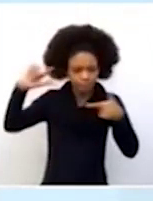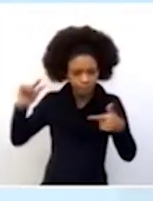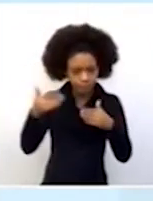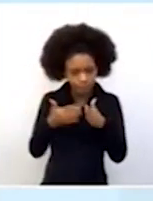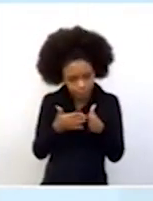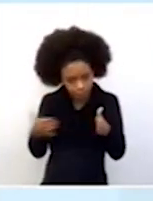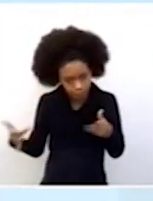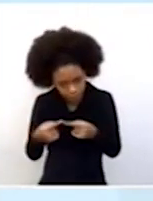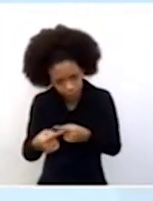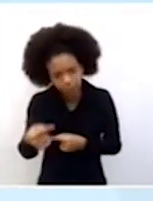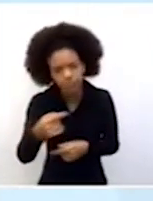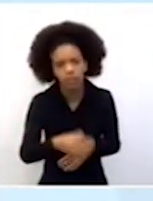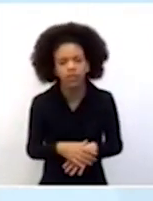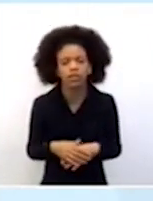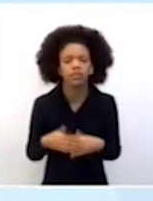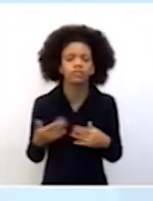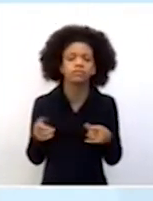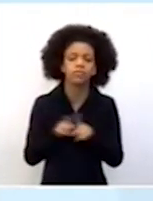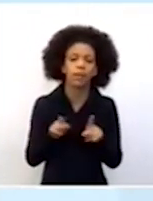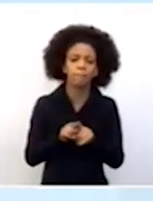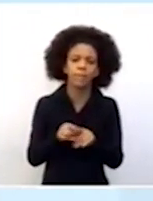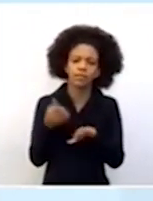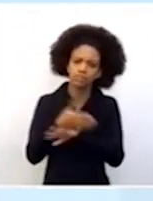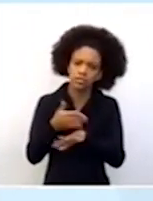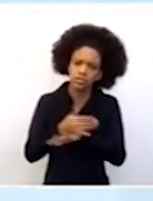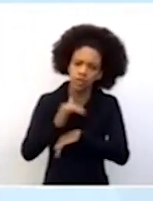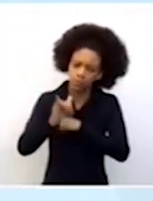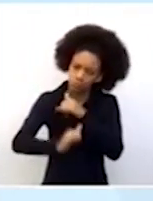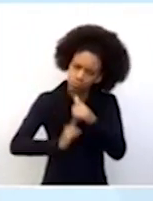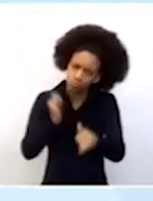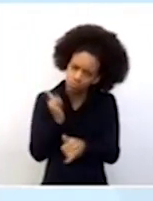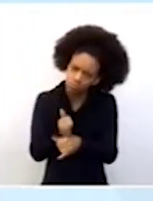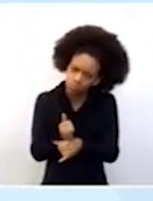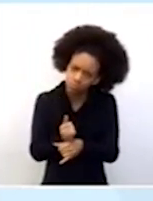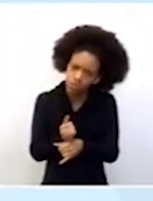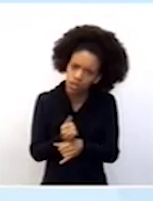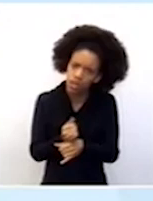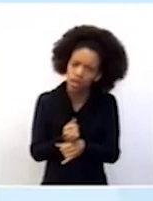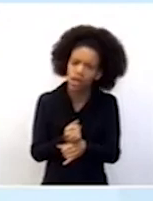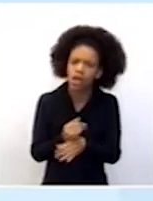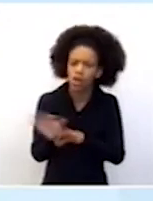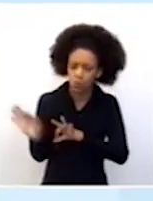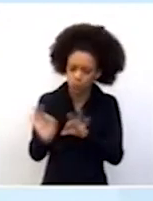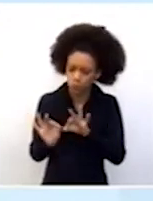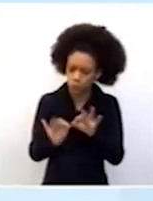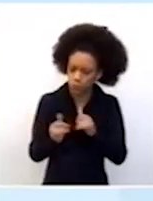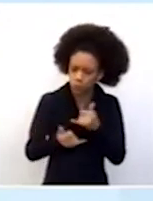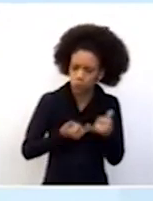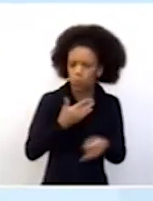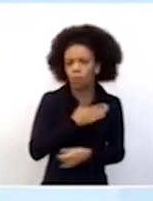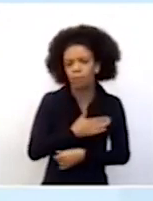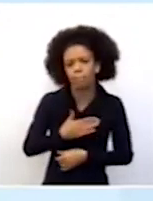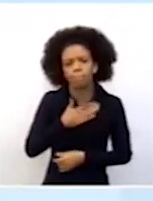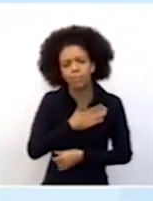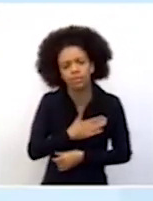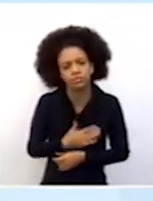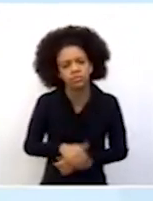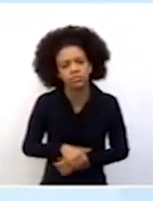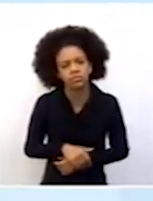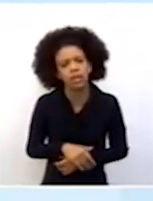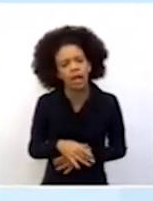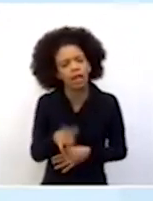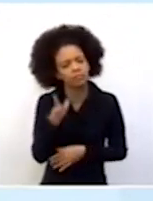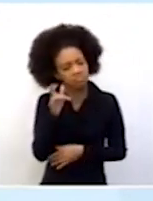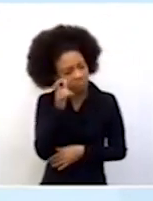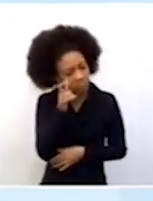nós temos aí, né, acessar o site, o Teclogos, fala sobre o circuito da magia, o jogo, né, o prazer do jogo, né, Denise?